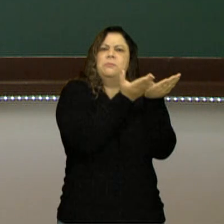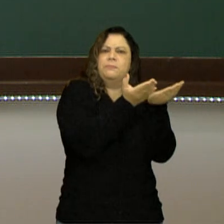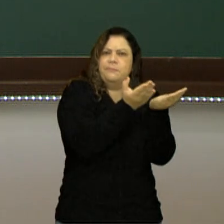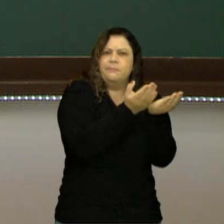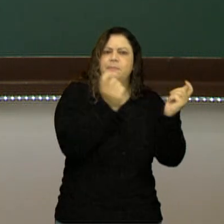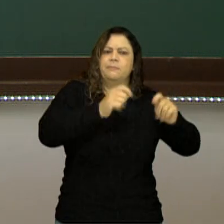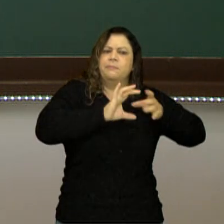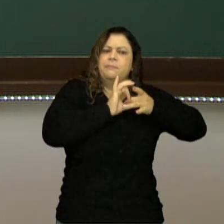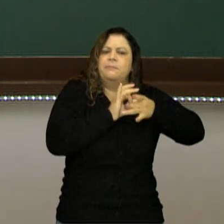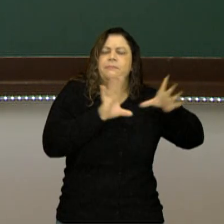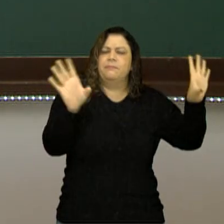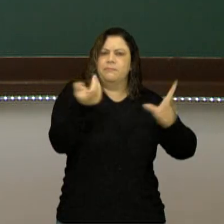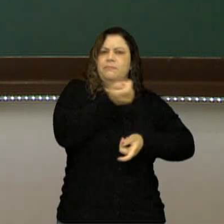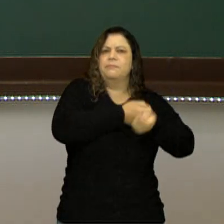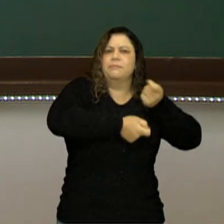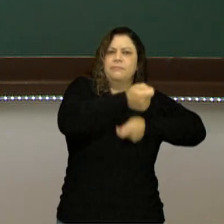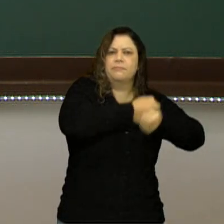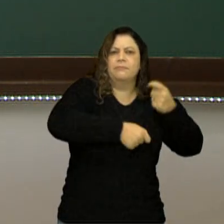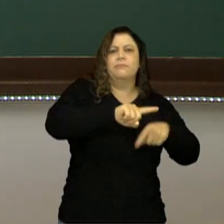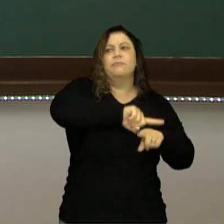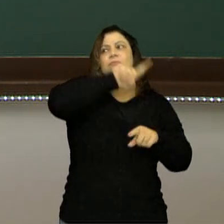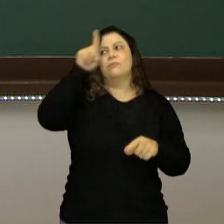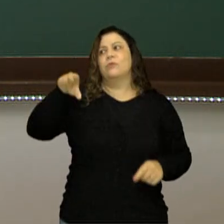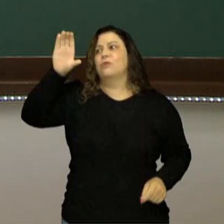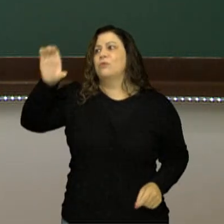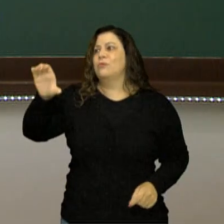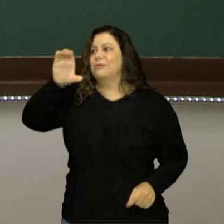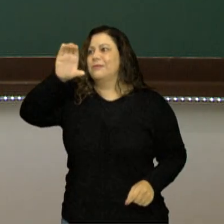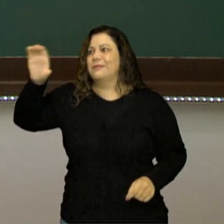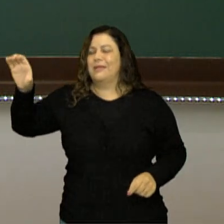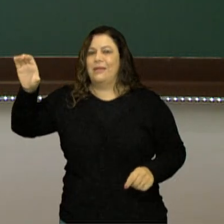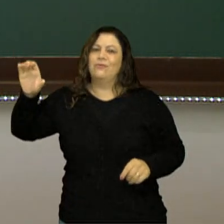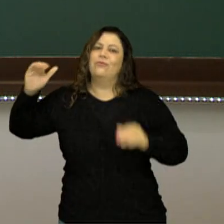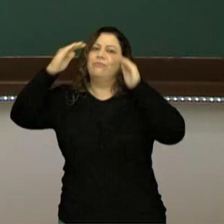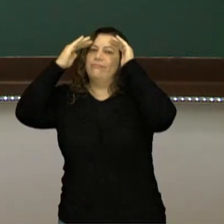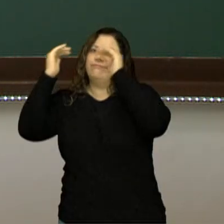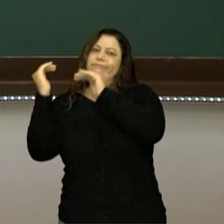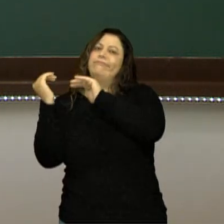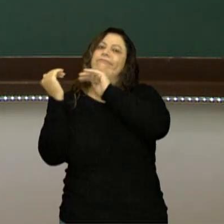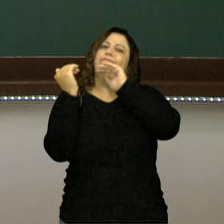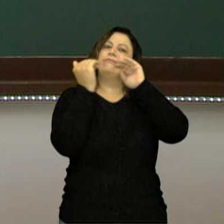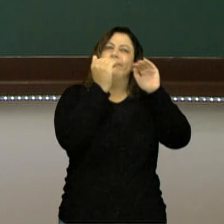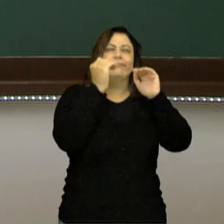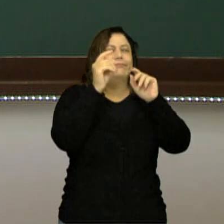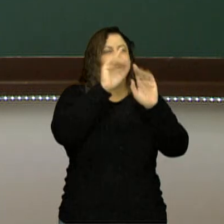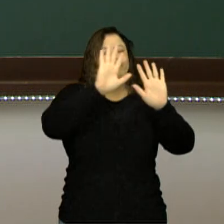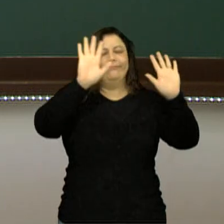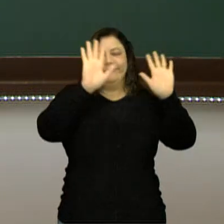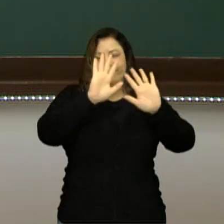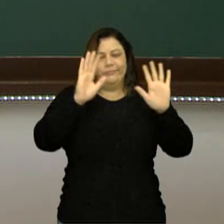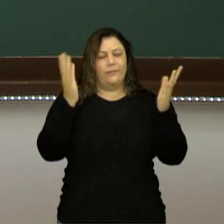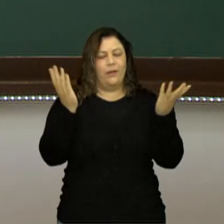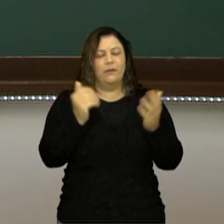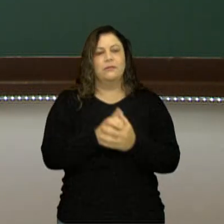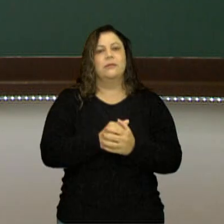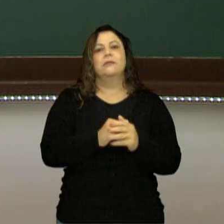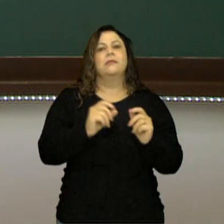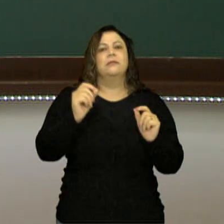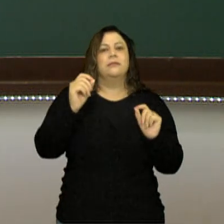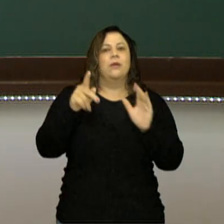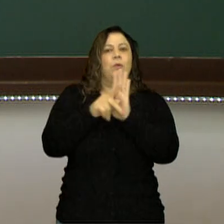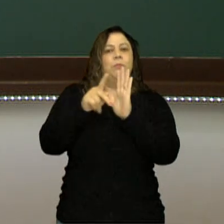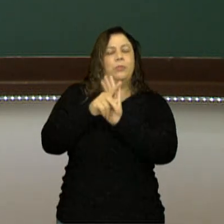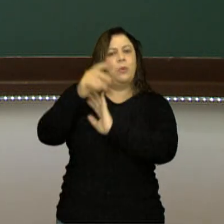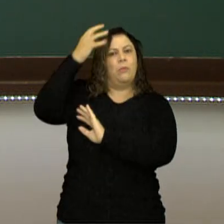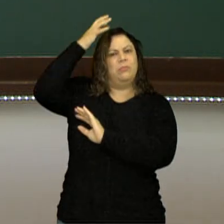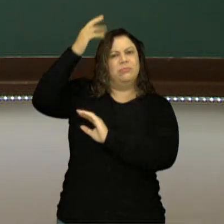para comercializar, e os católicos, né, os nobres católicos não queriam ceder espaço para os protestantes. Então